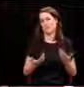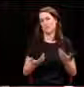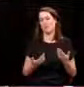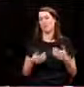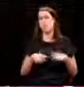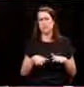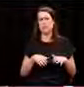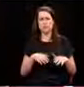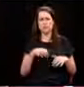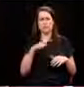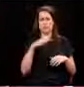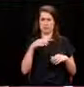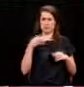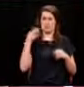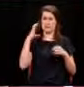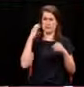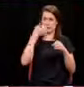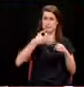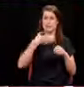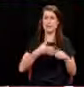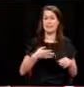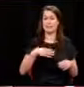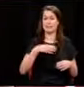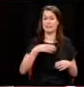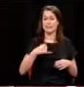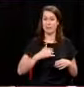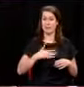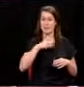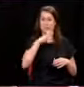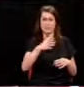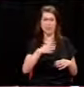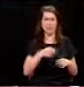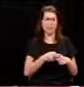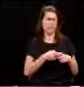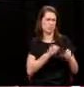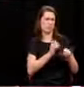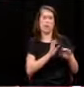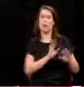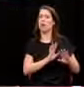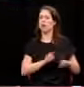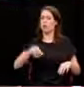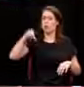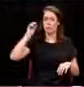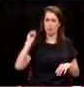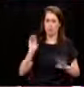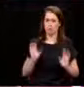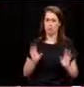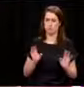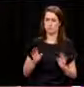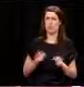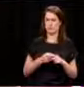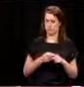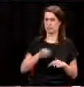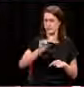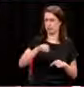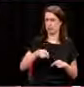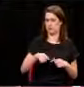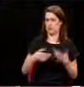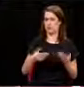vão usar, não é essa a questão, é mais uma questão mesmo orçamental. Mas mesmo assim, como eu dizia há pouco, nós neste ano